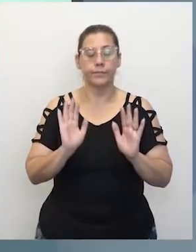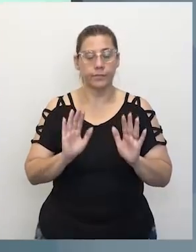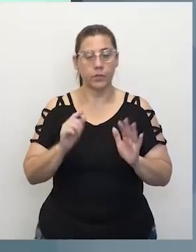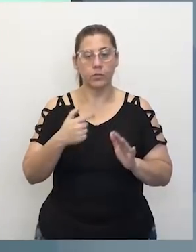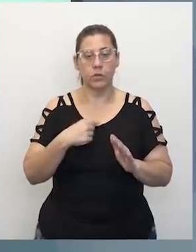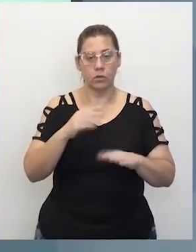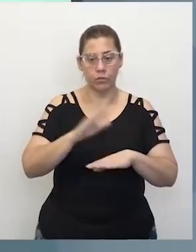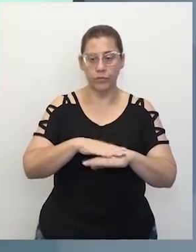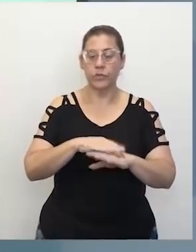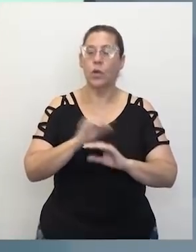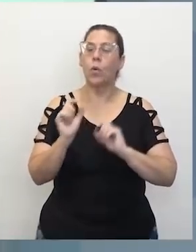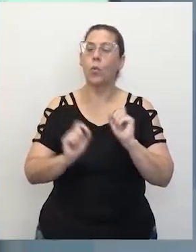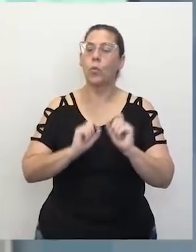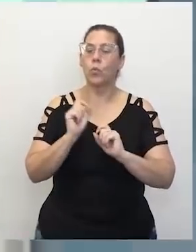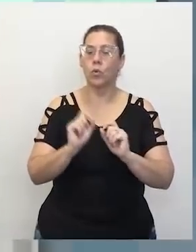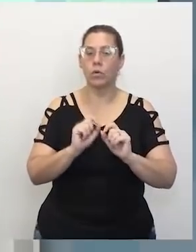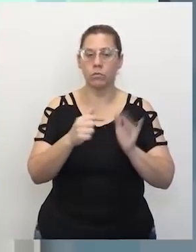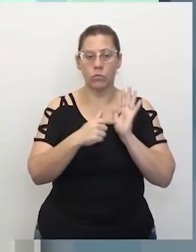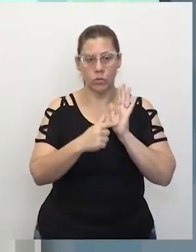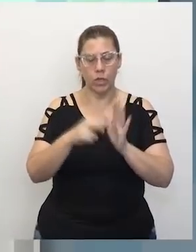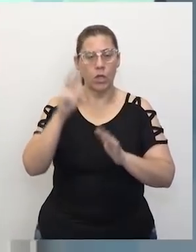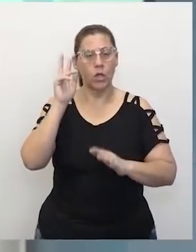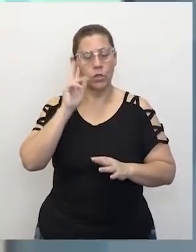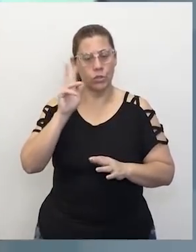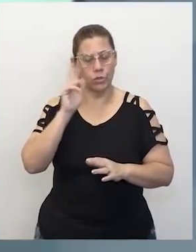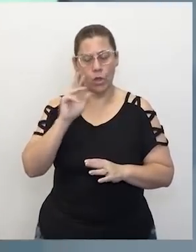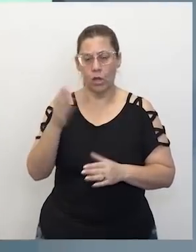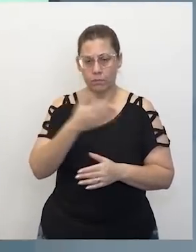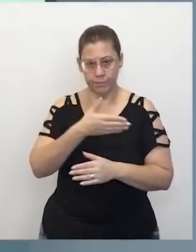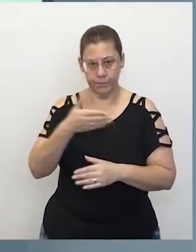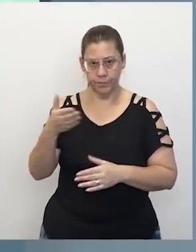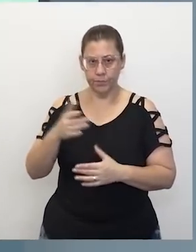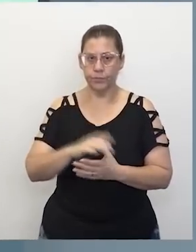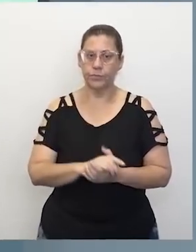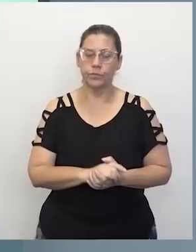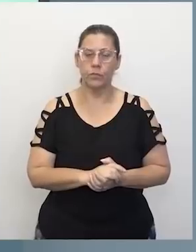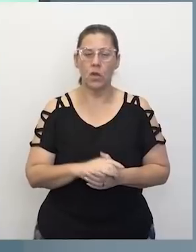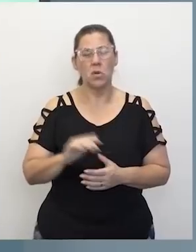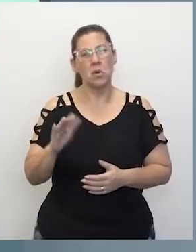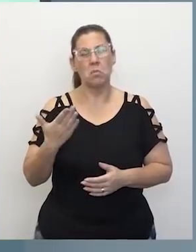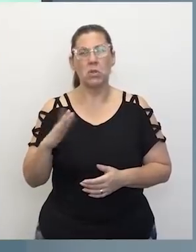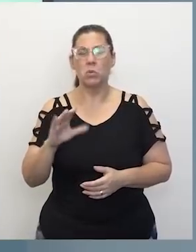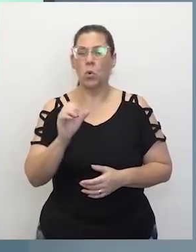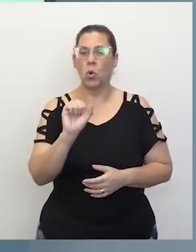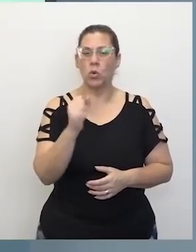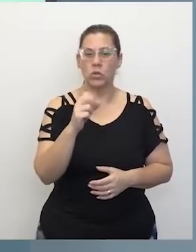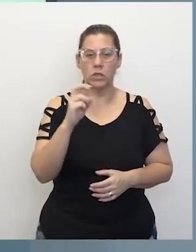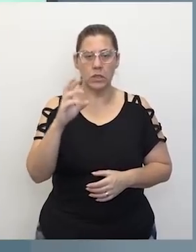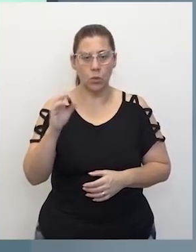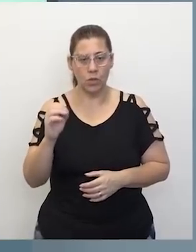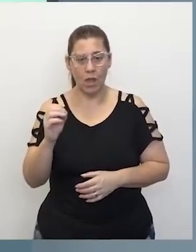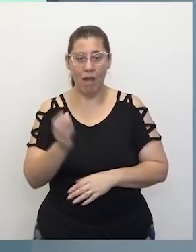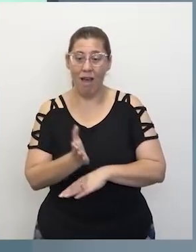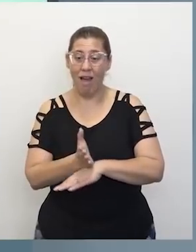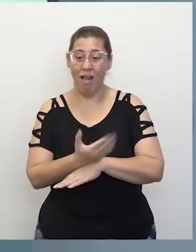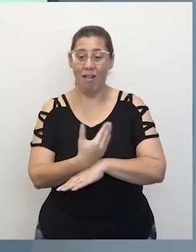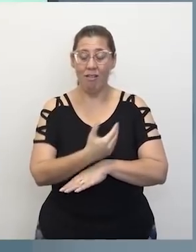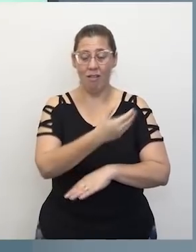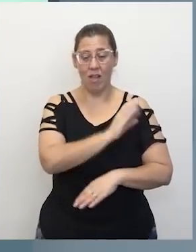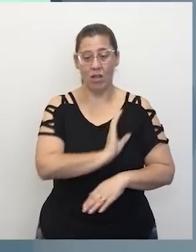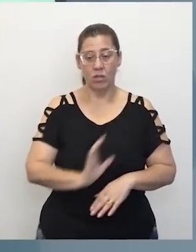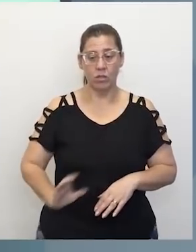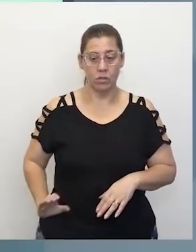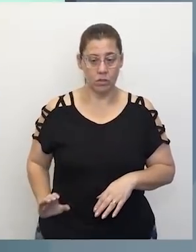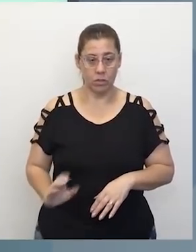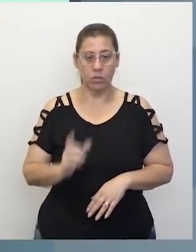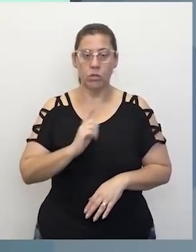Nós vamos fazer o seguinte, eu vou contar primeiro um pouquinho uma história para vocês. É o seguinte, ó. Mais ou menos 850 anos antes de Cristo,